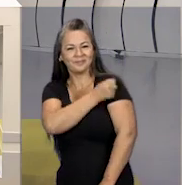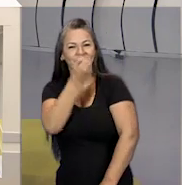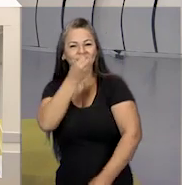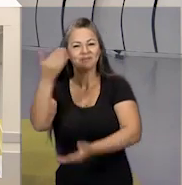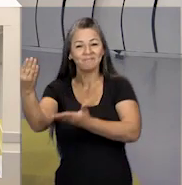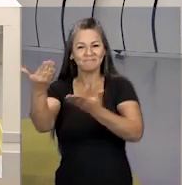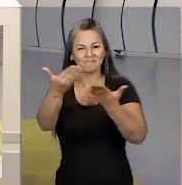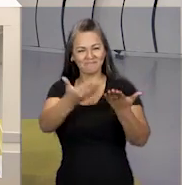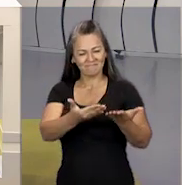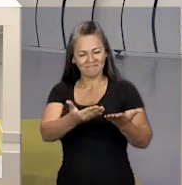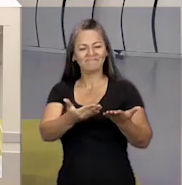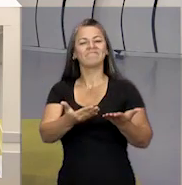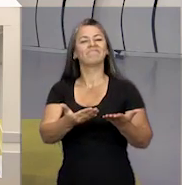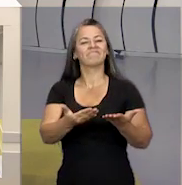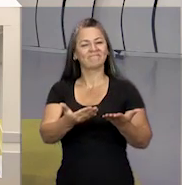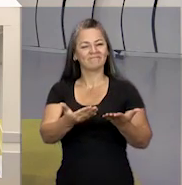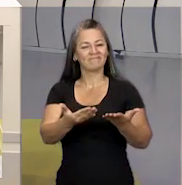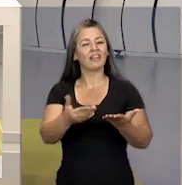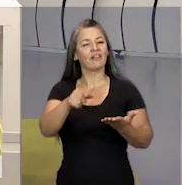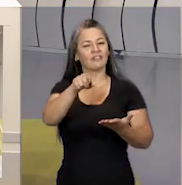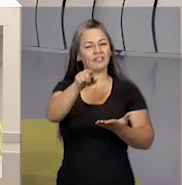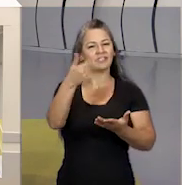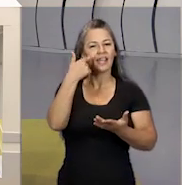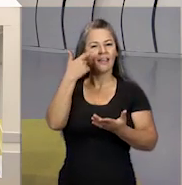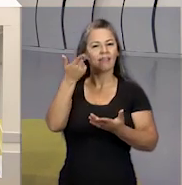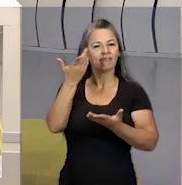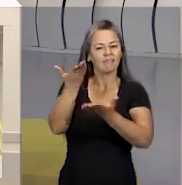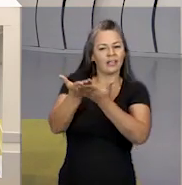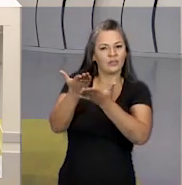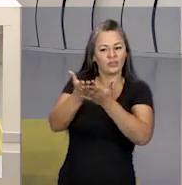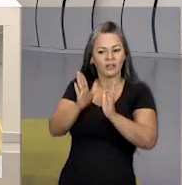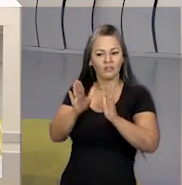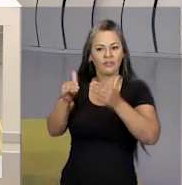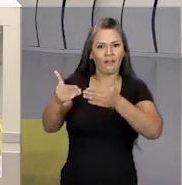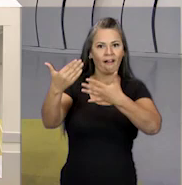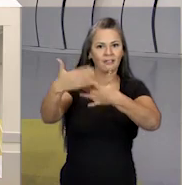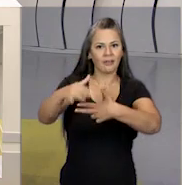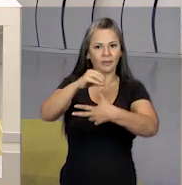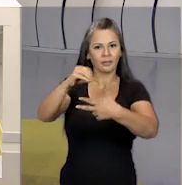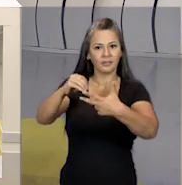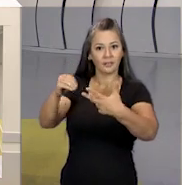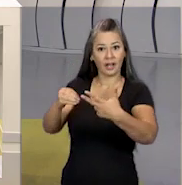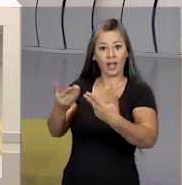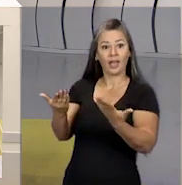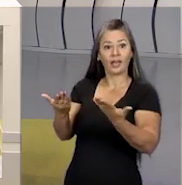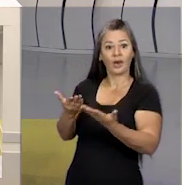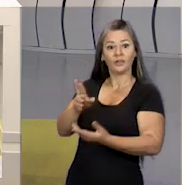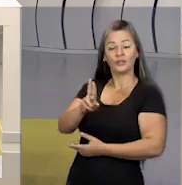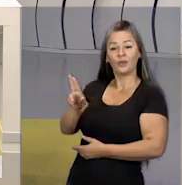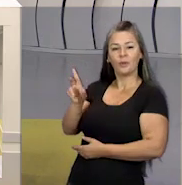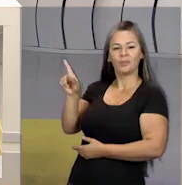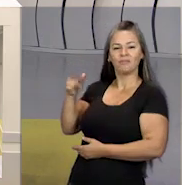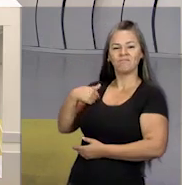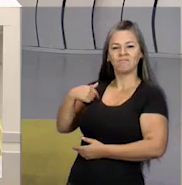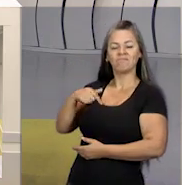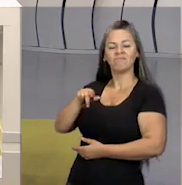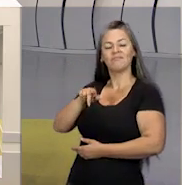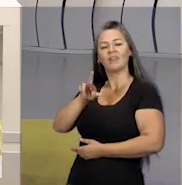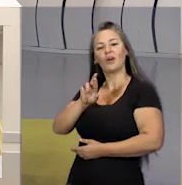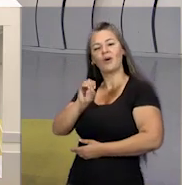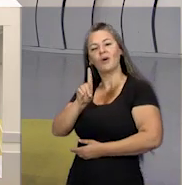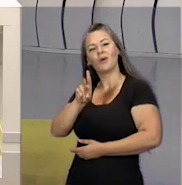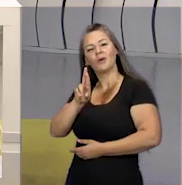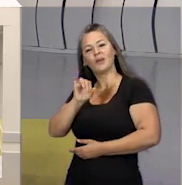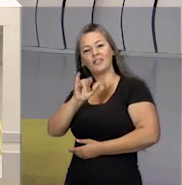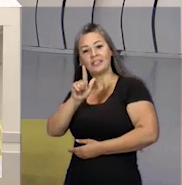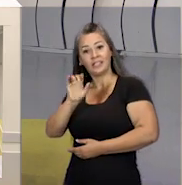seja bem-vindo. Para você que está nos preparativos para o Enem, me chamo Rodrigo, sou professor de Geografia e hoje vou trazer aí mais